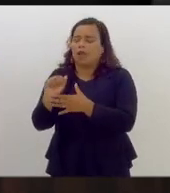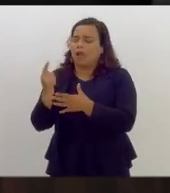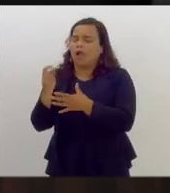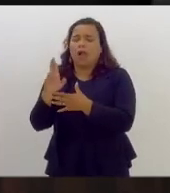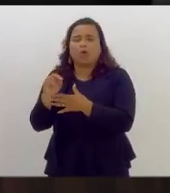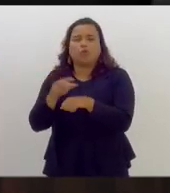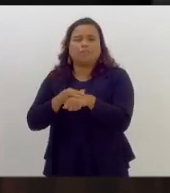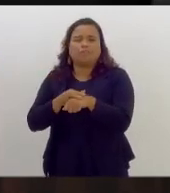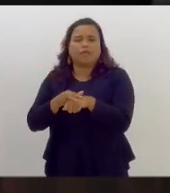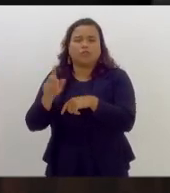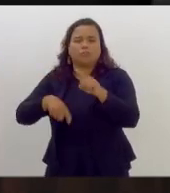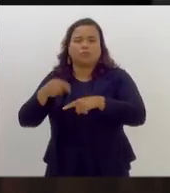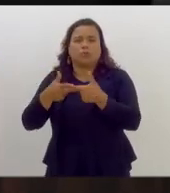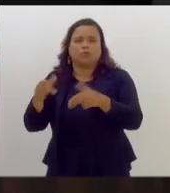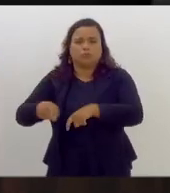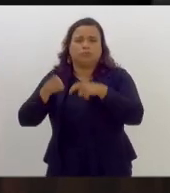Rurais.